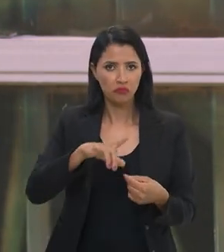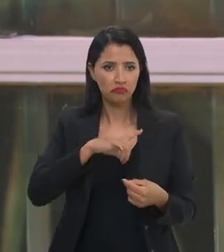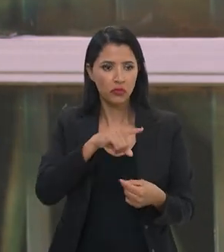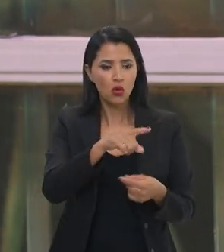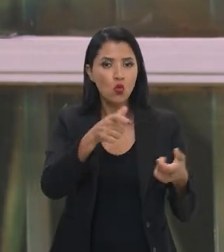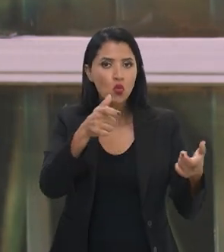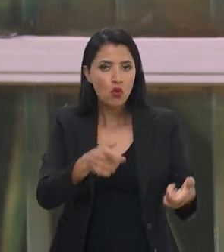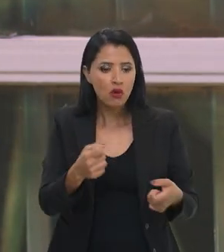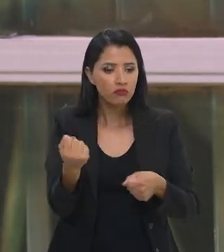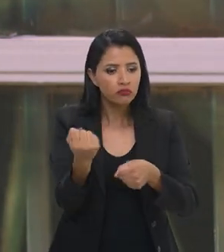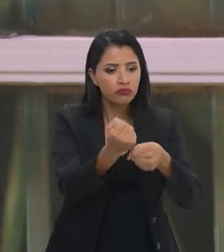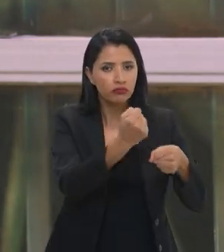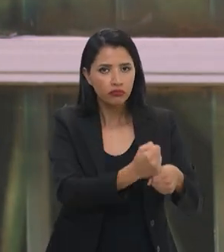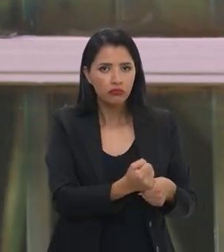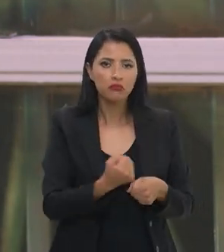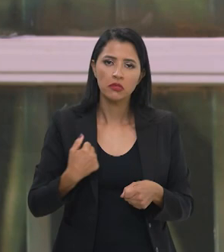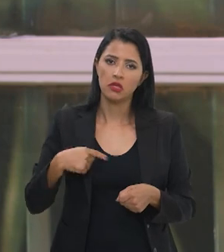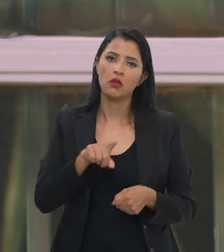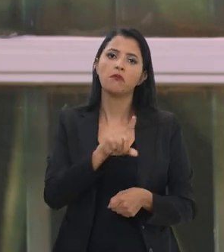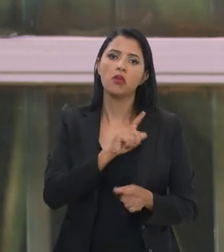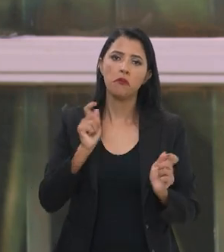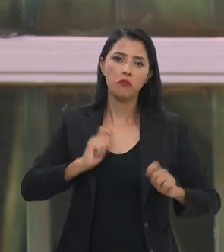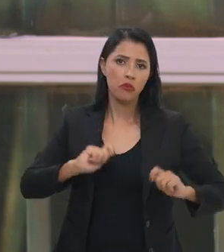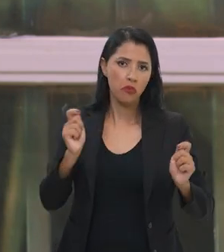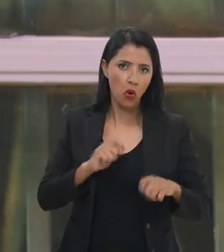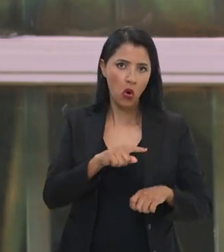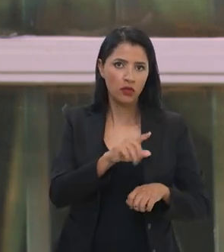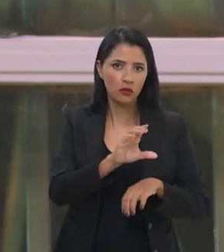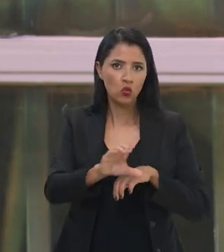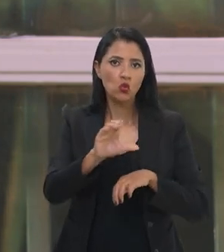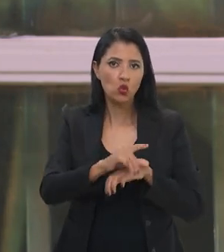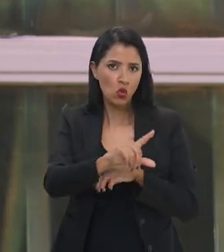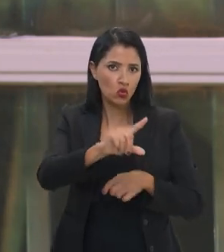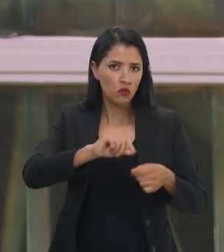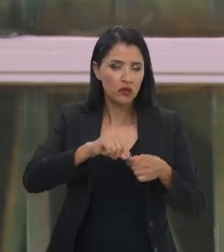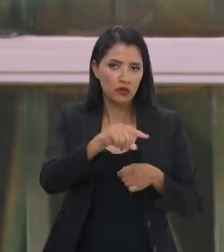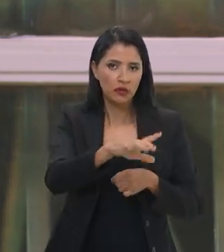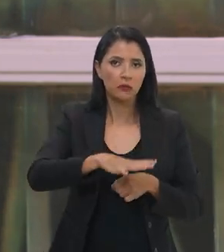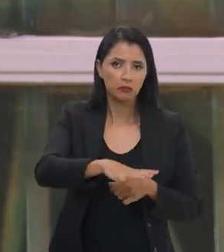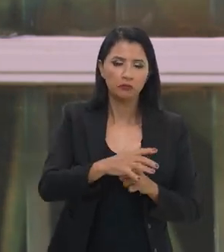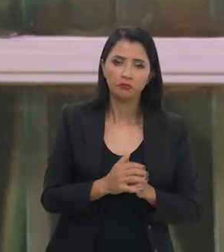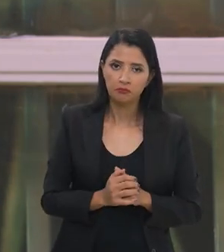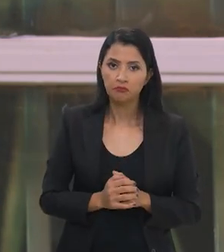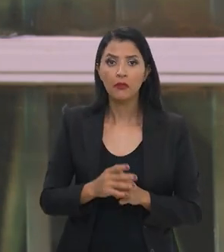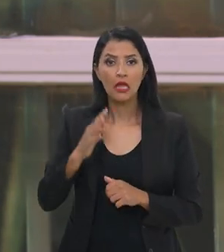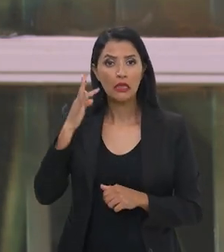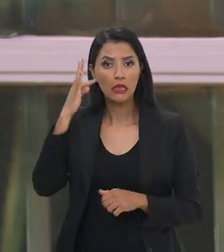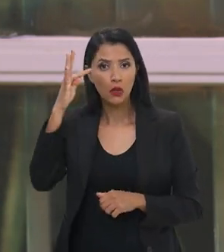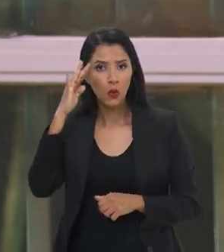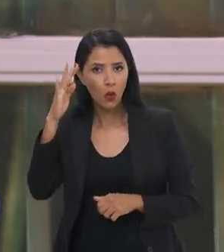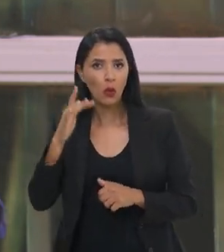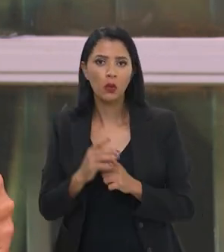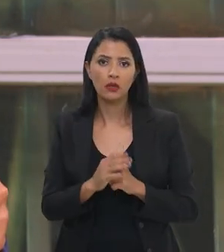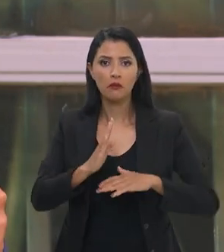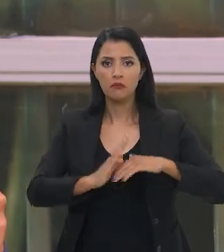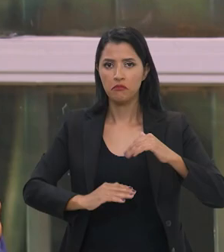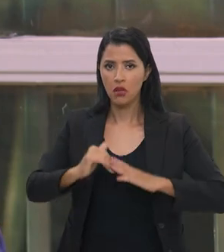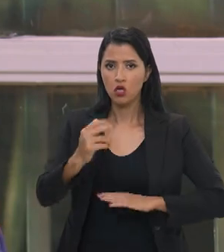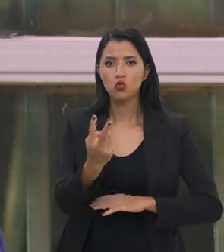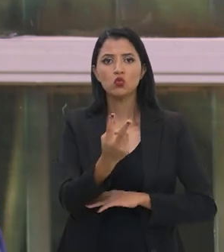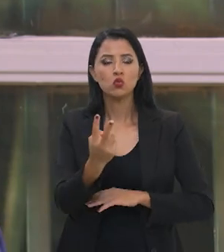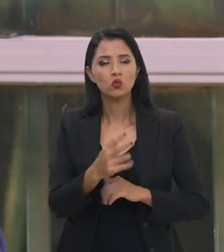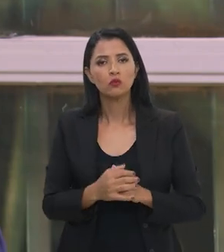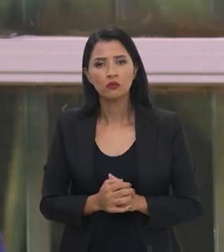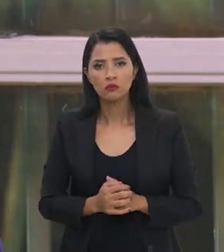ali onde tem um canteiro de obra A gente também tem uma condição de Formação a formação teórica e a